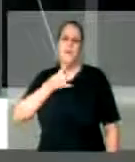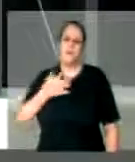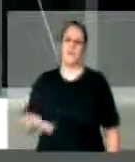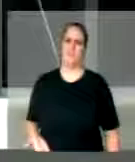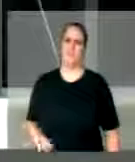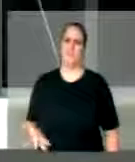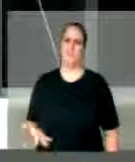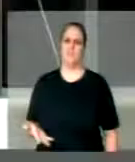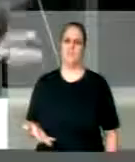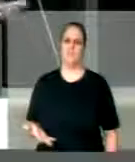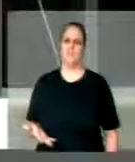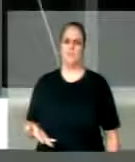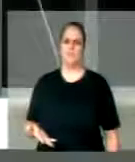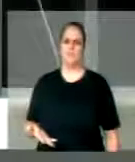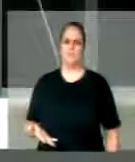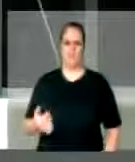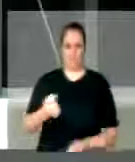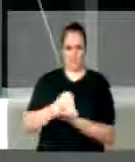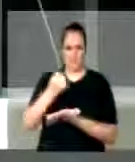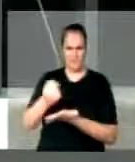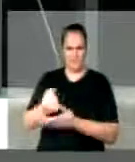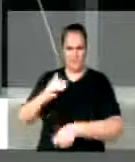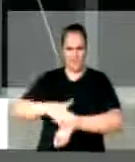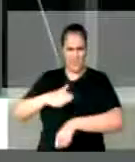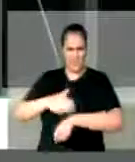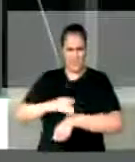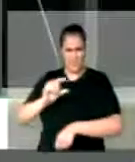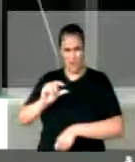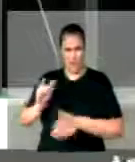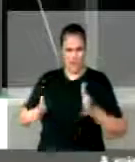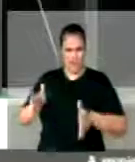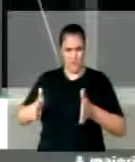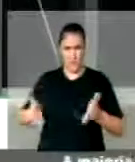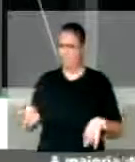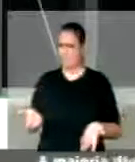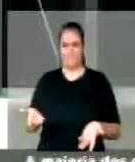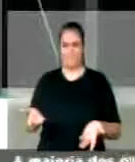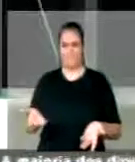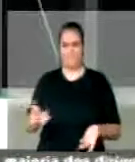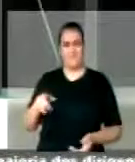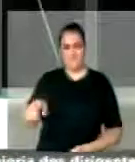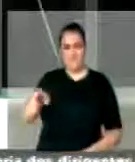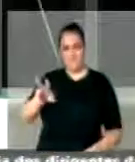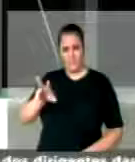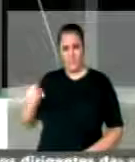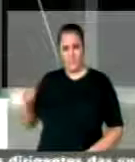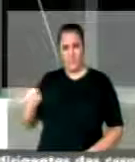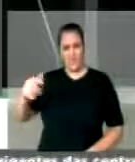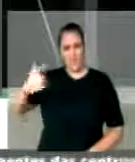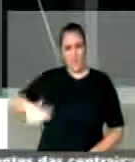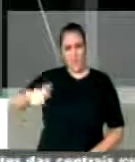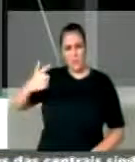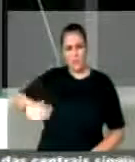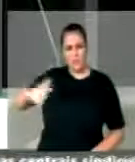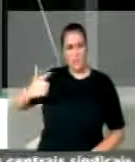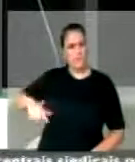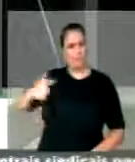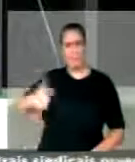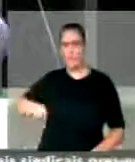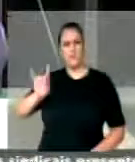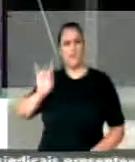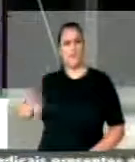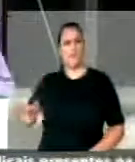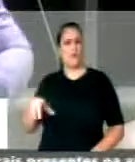de contrato temporário. Eles vão ficar nesse contrato temporário sempre